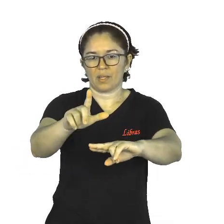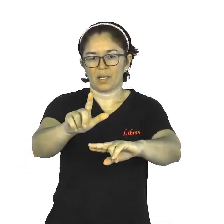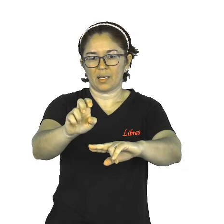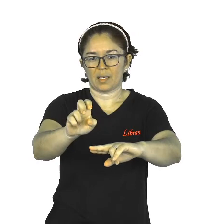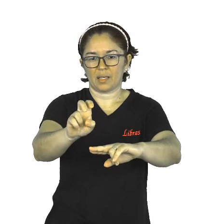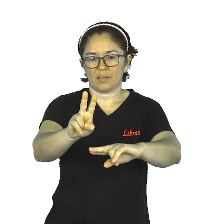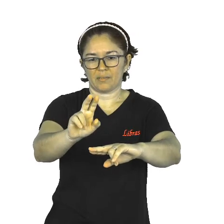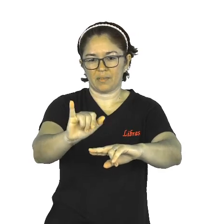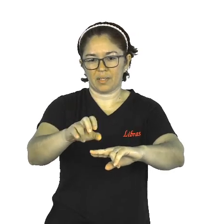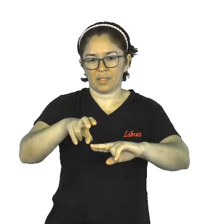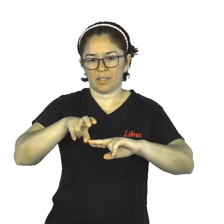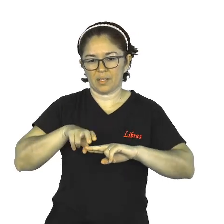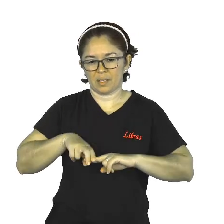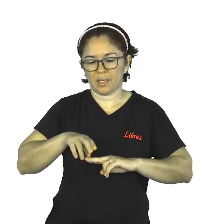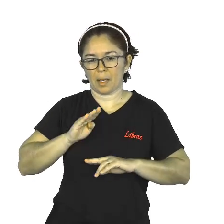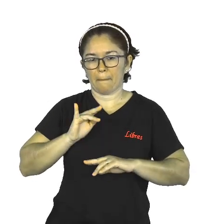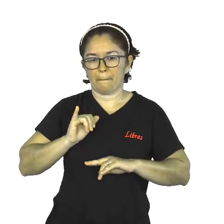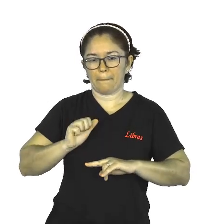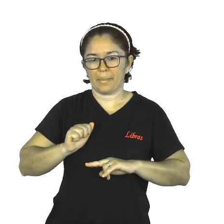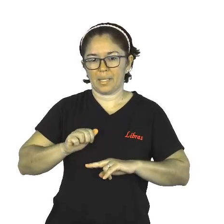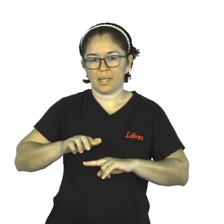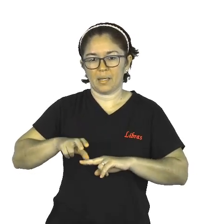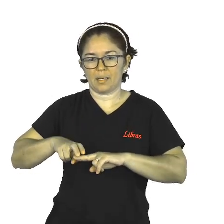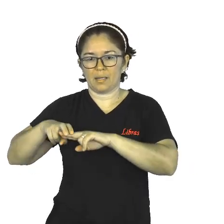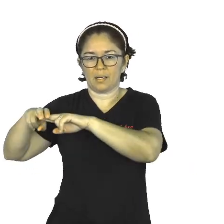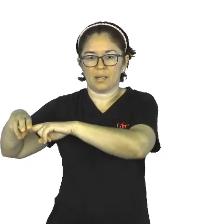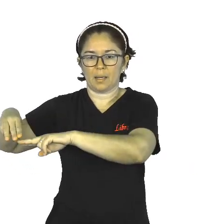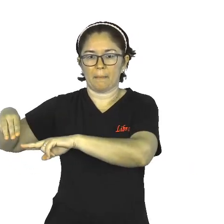Caio e do lado esquerdo da Mari.